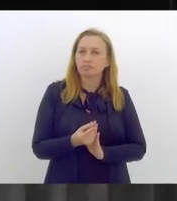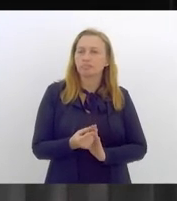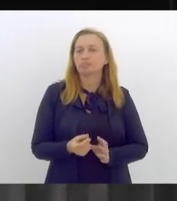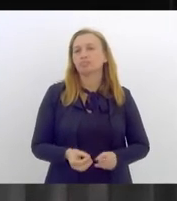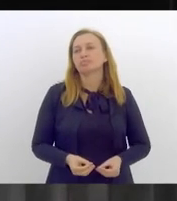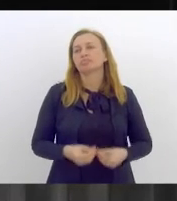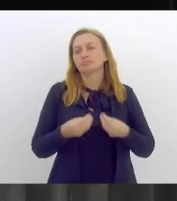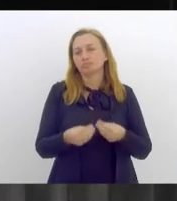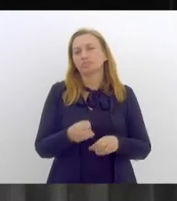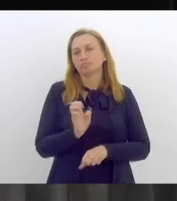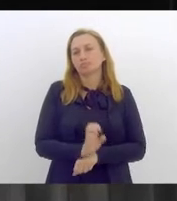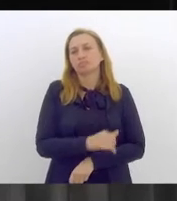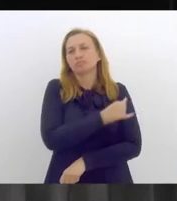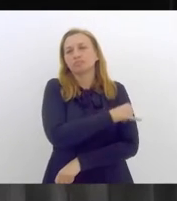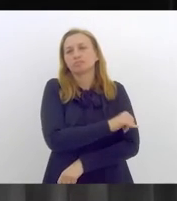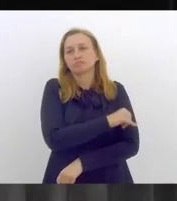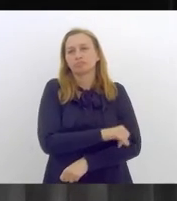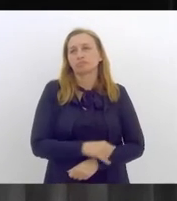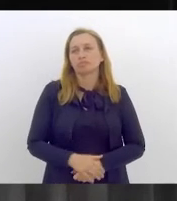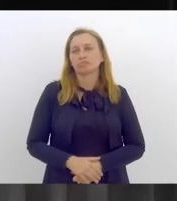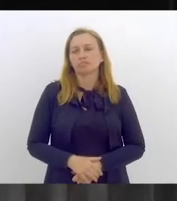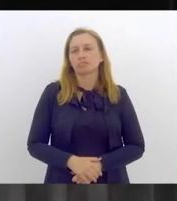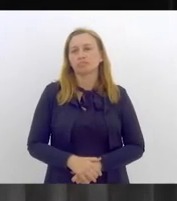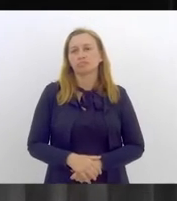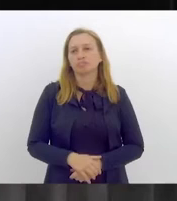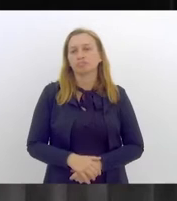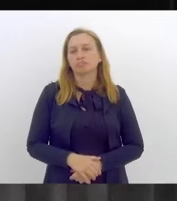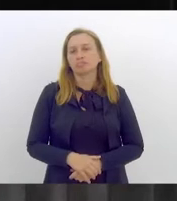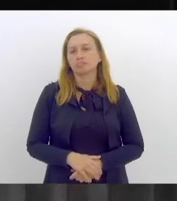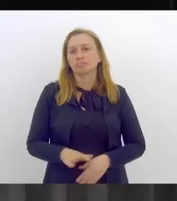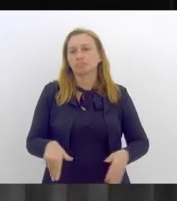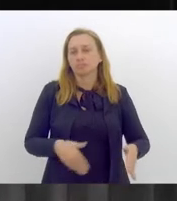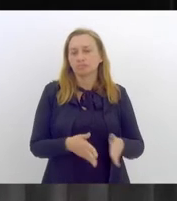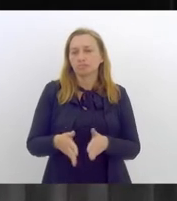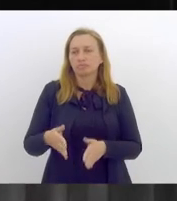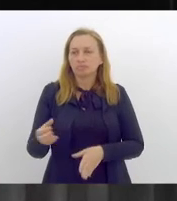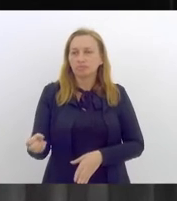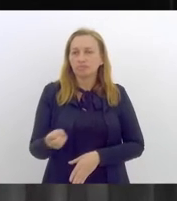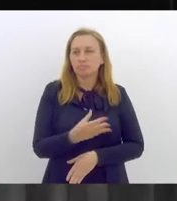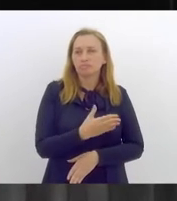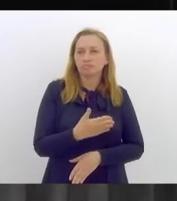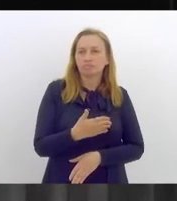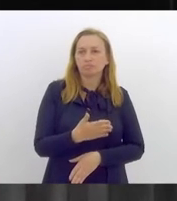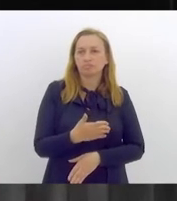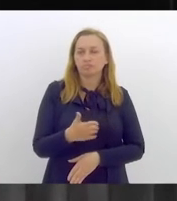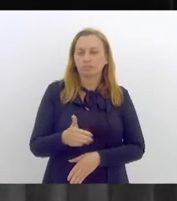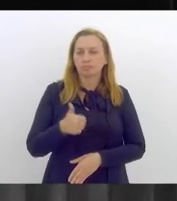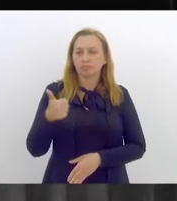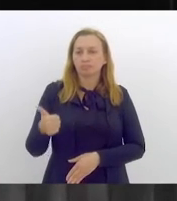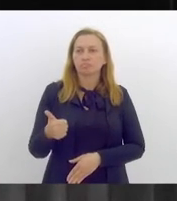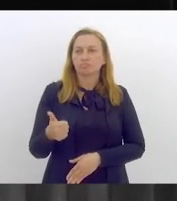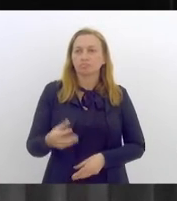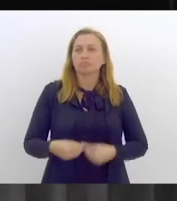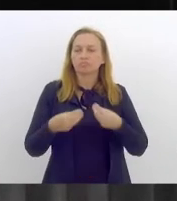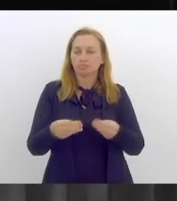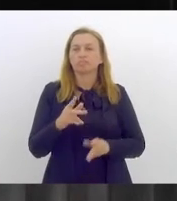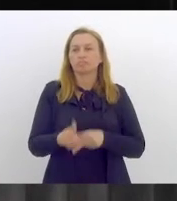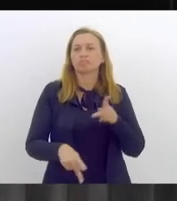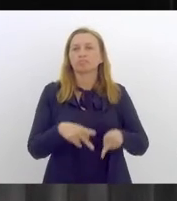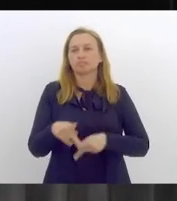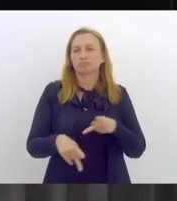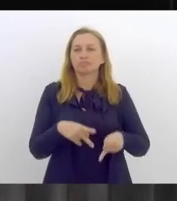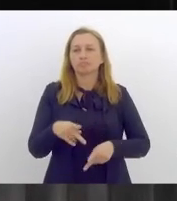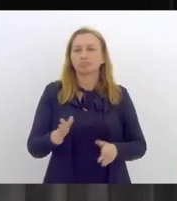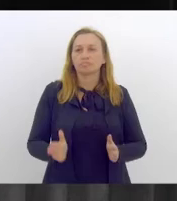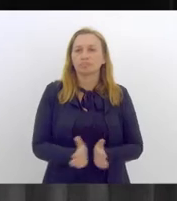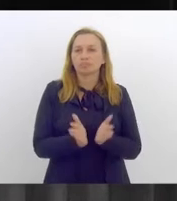garantisse ao Estado do Rio de Janeiro sair da situação dramática em que se encontra e dar ao seu povo